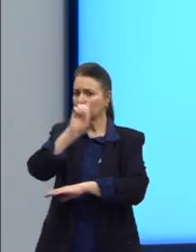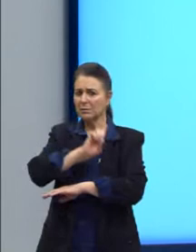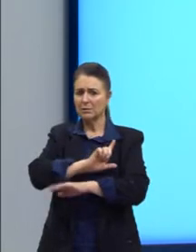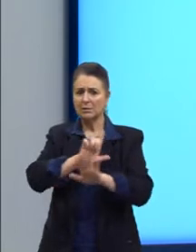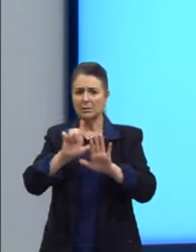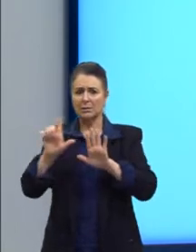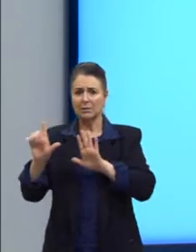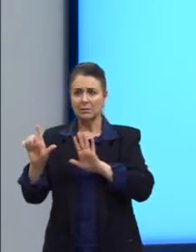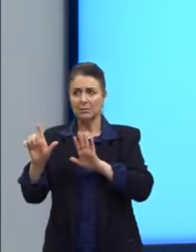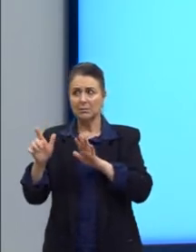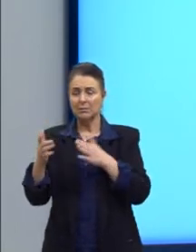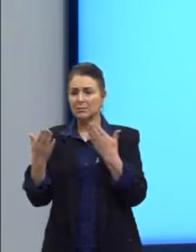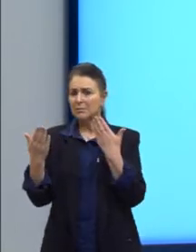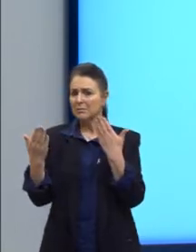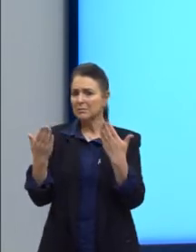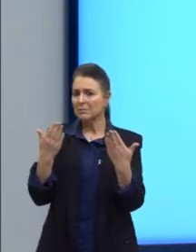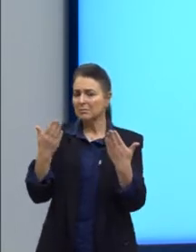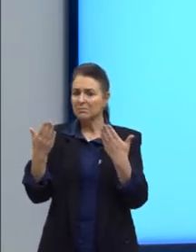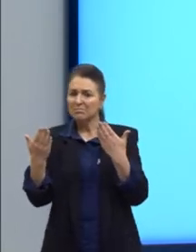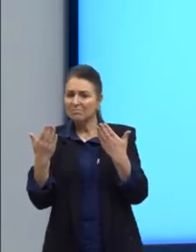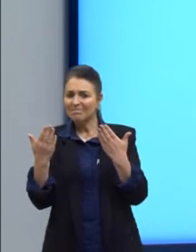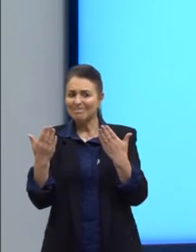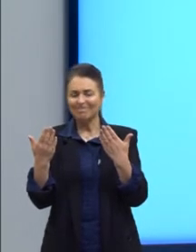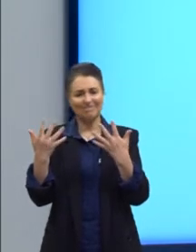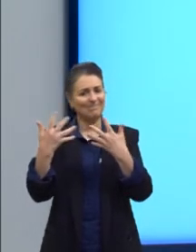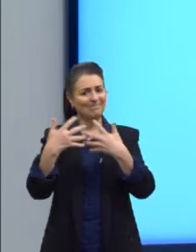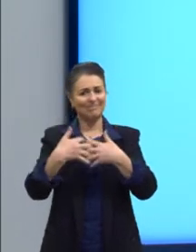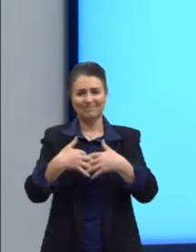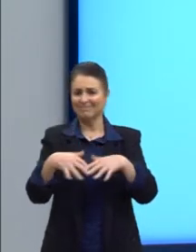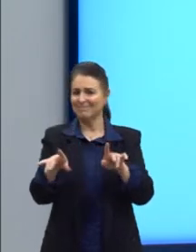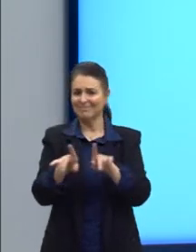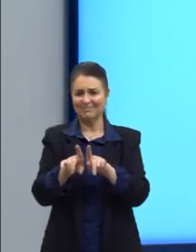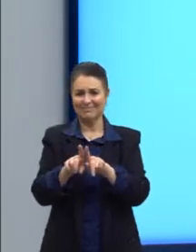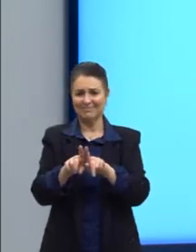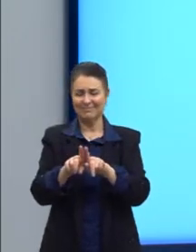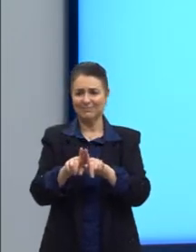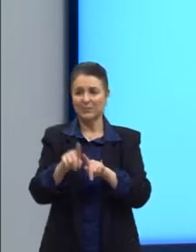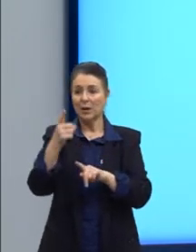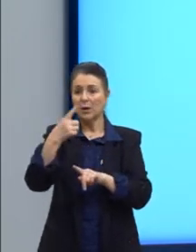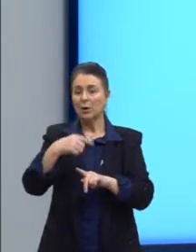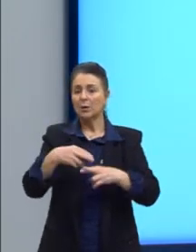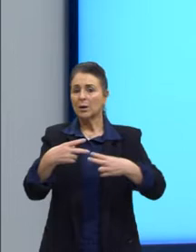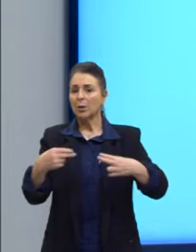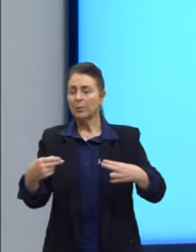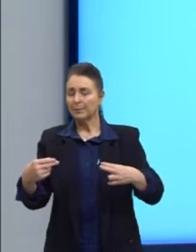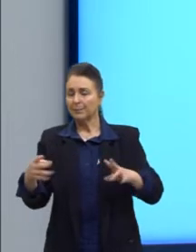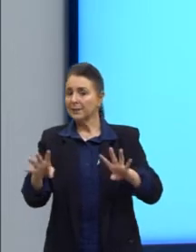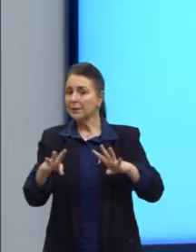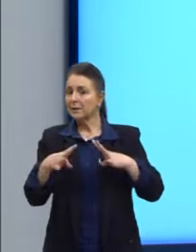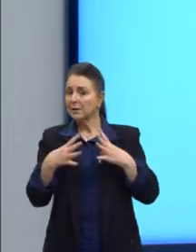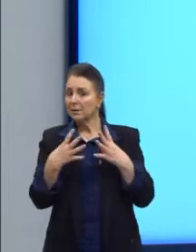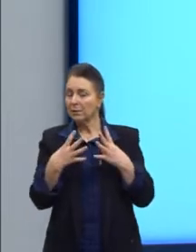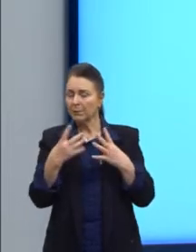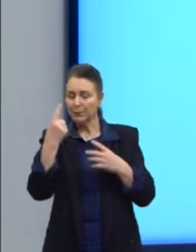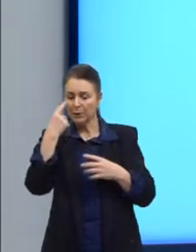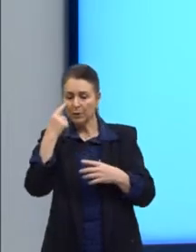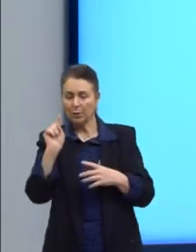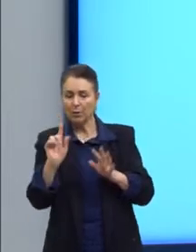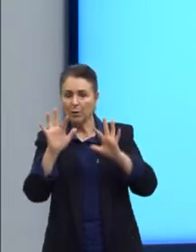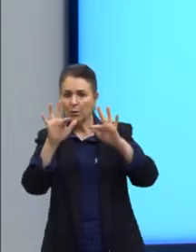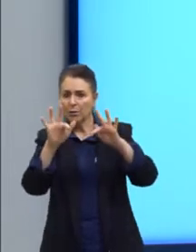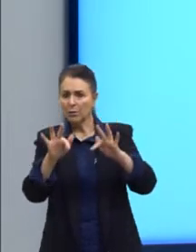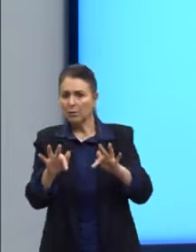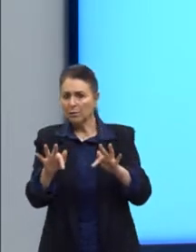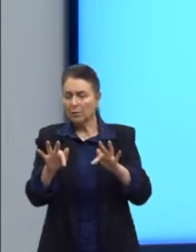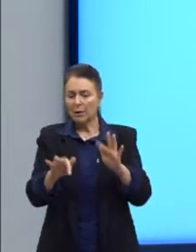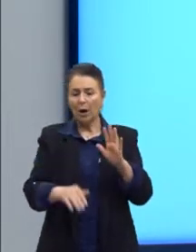comparações ali que acabam não funcionando e outra coisa que chama atenção quando a gente olha aí o final